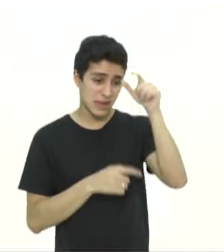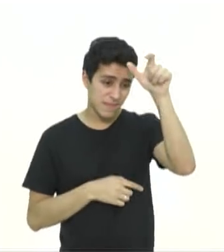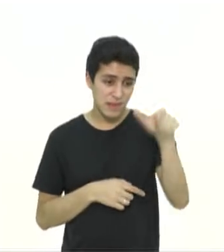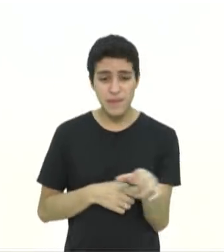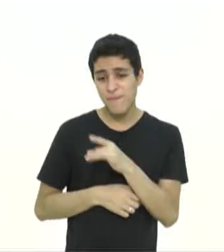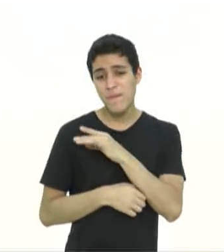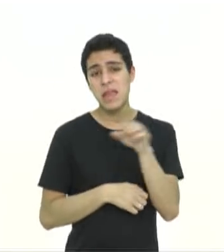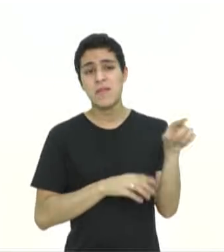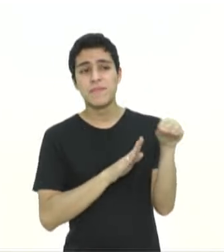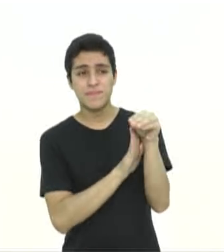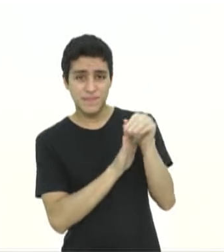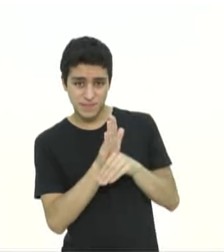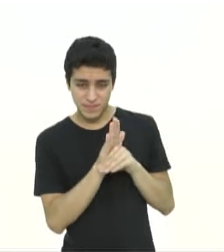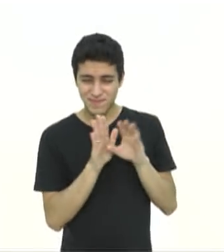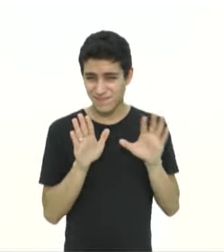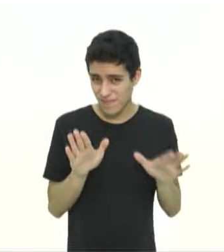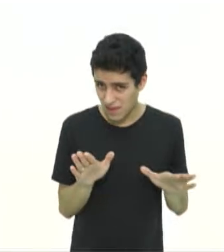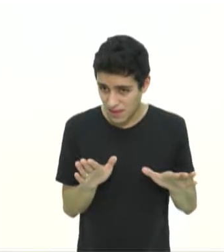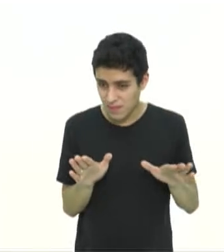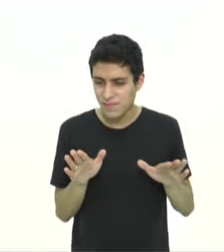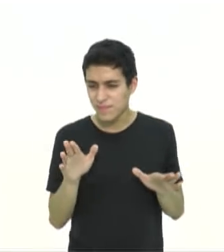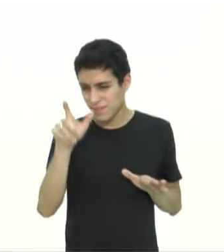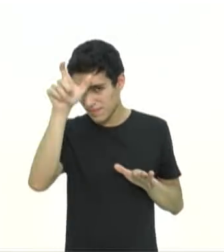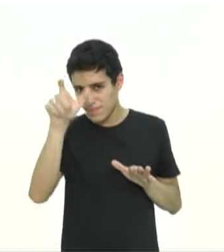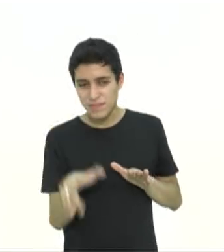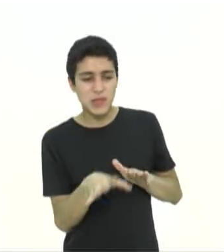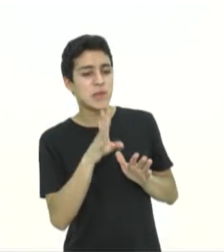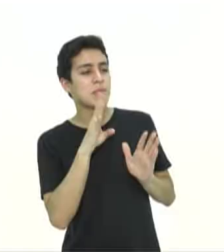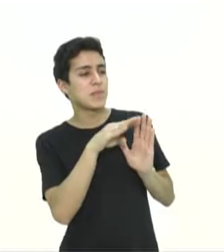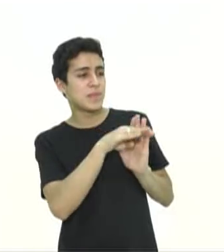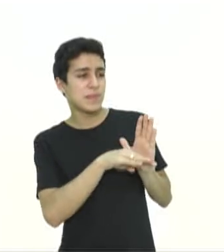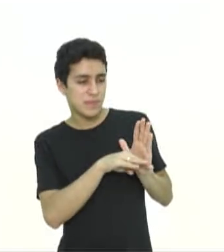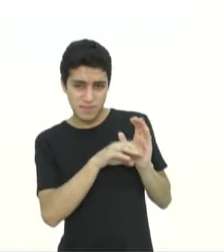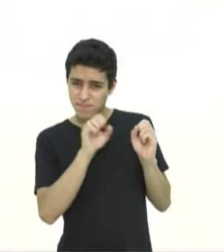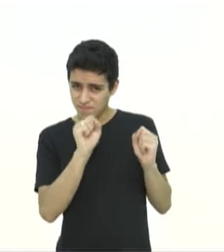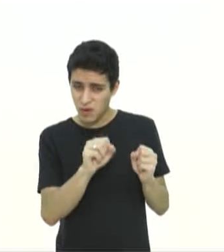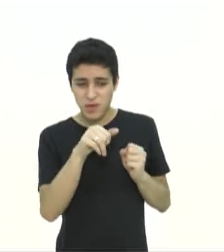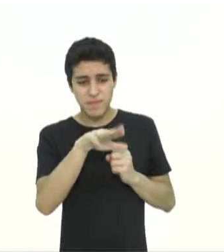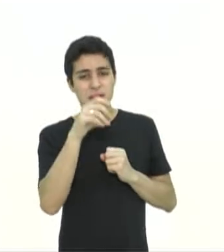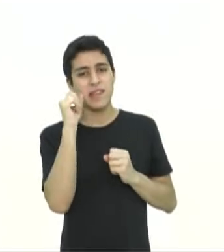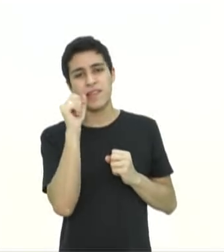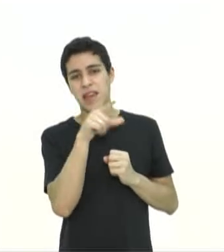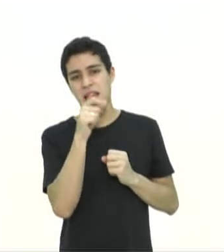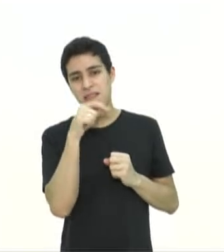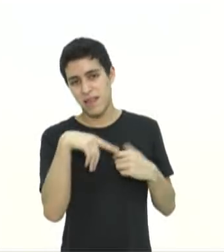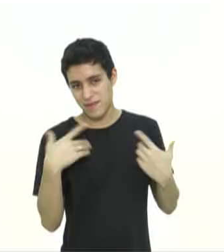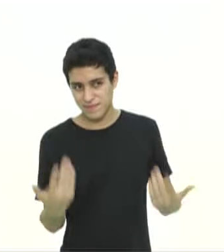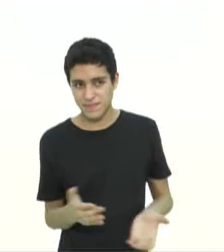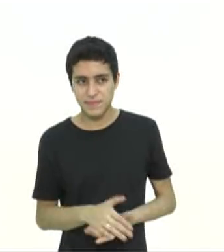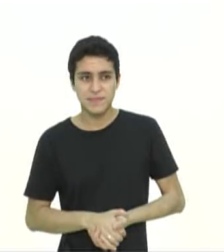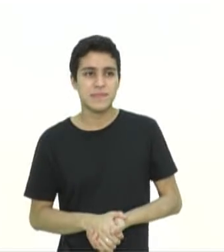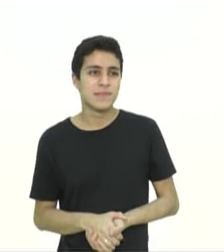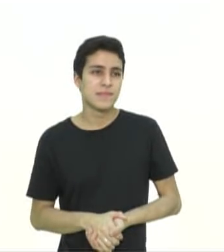tinha medo desse programa, mas alguém que conhecia o programa pode ter achado mais engraçado,